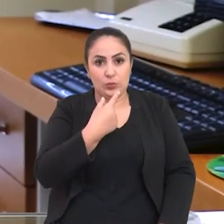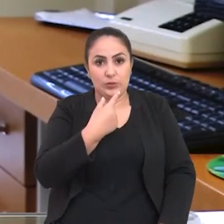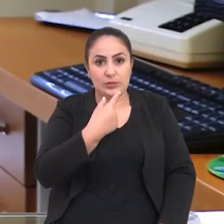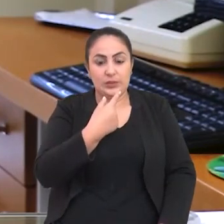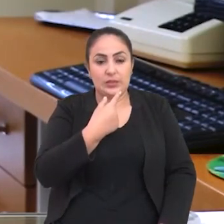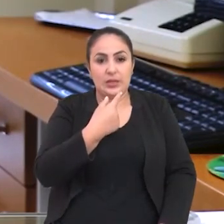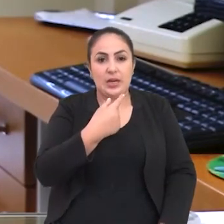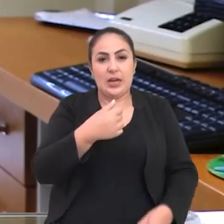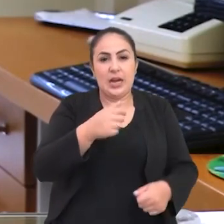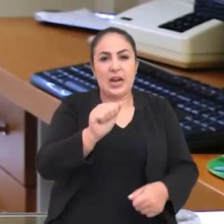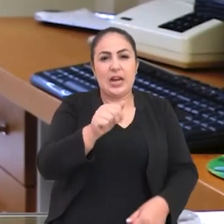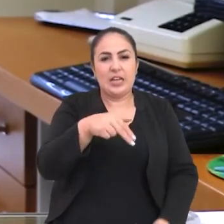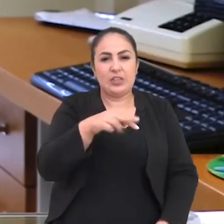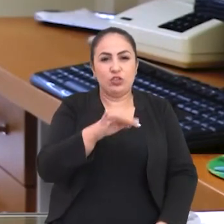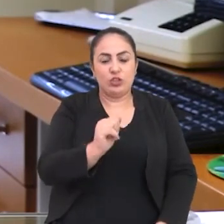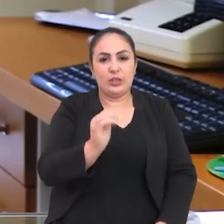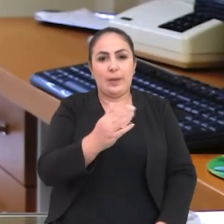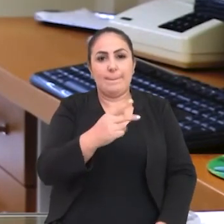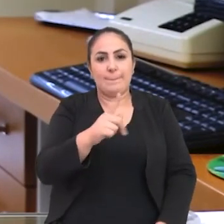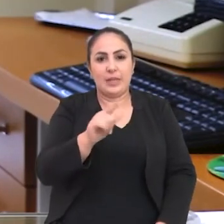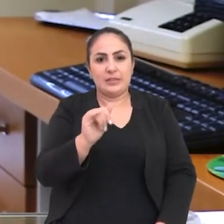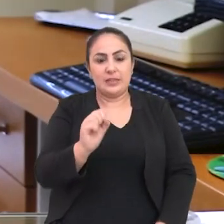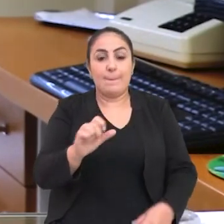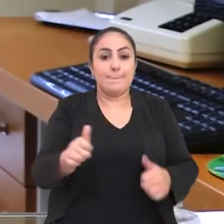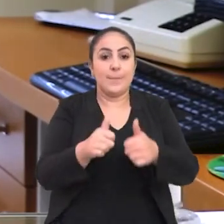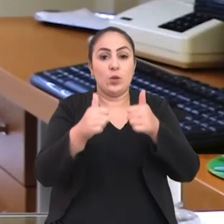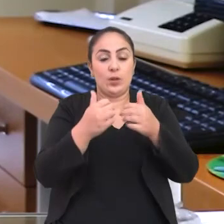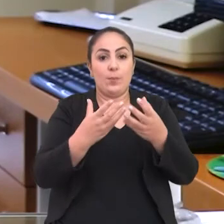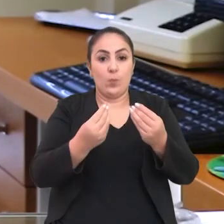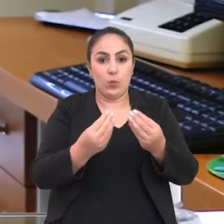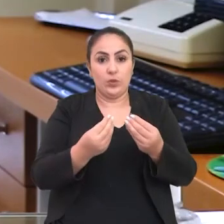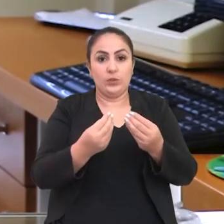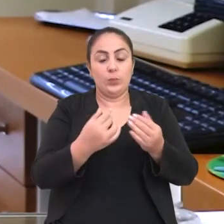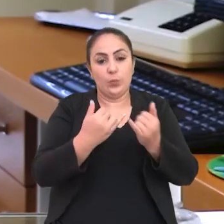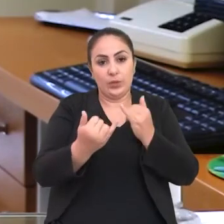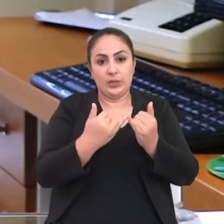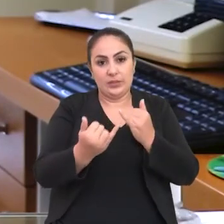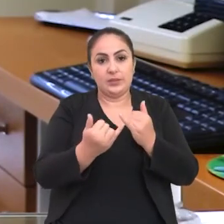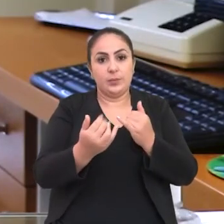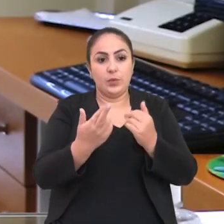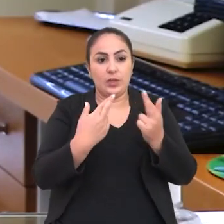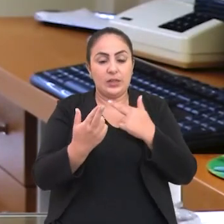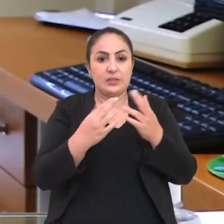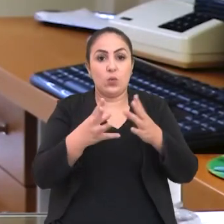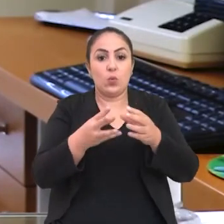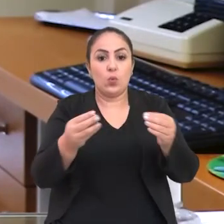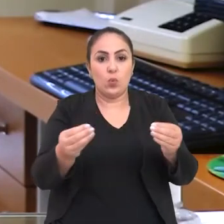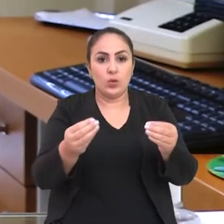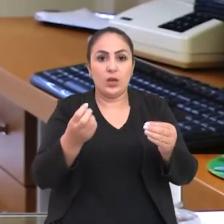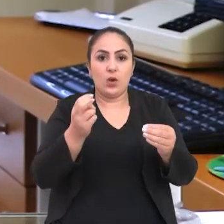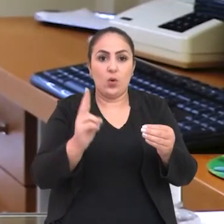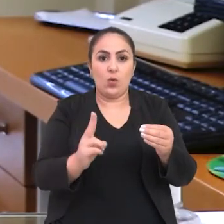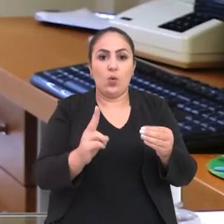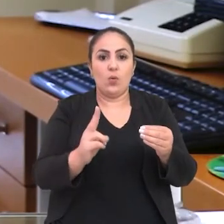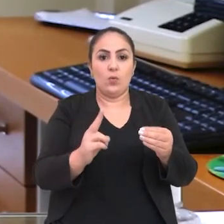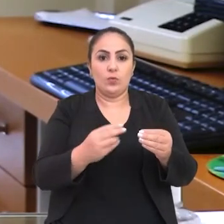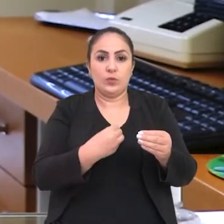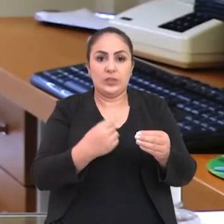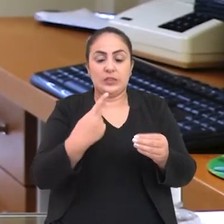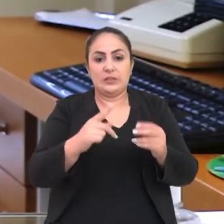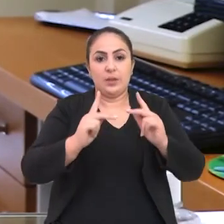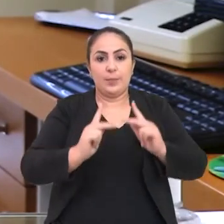medicações, entendeu? Antiblásticas, que se chama isso, que melhoram muito, digamos assim, em termos de cura